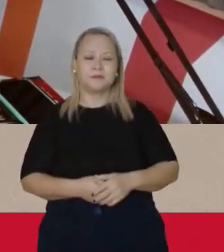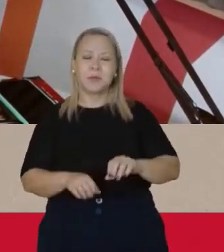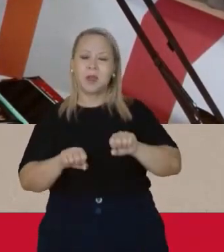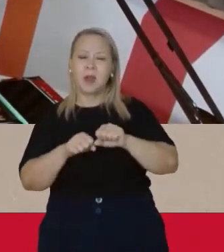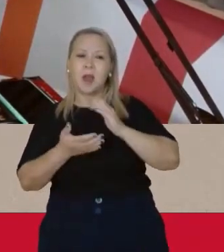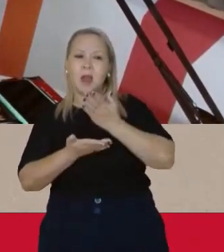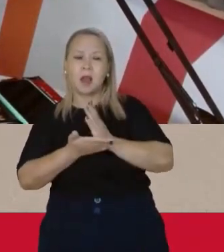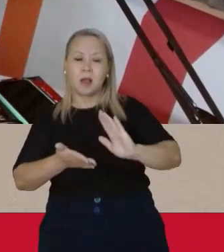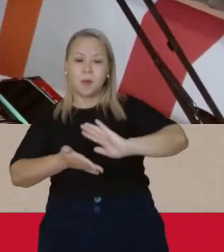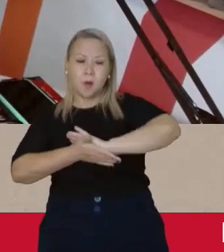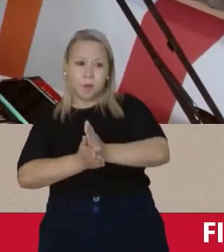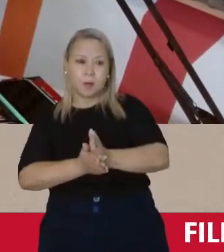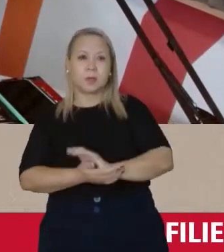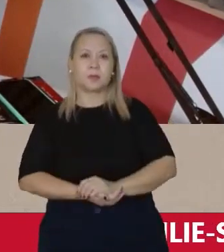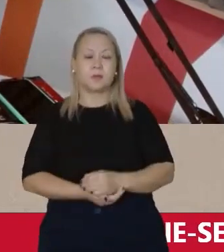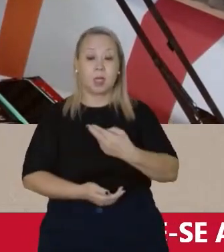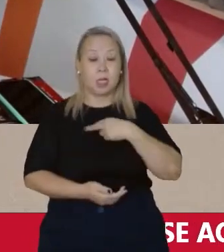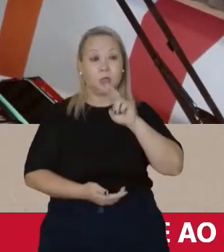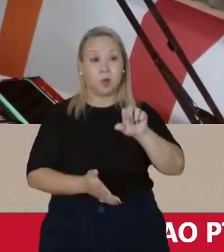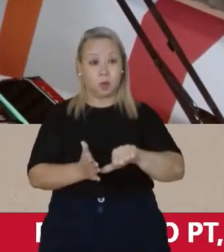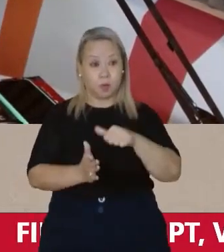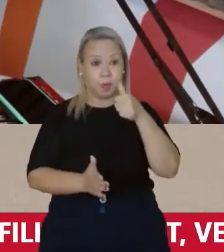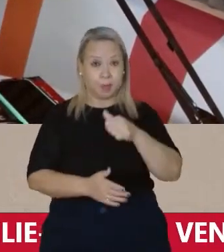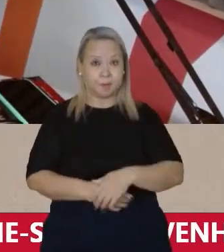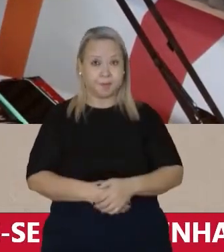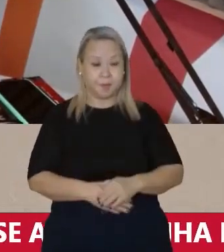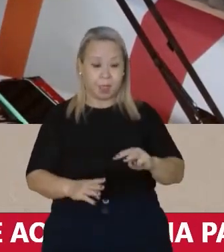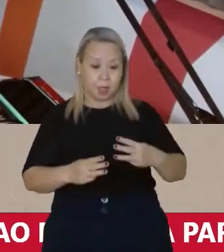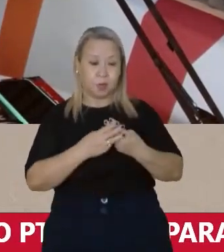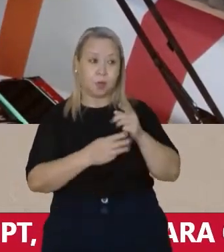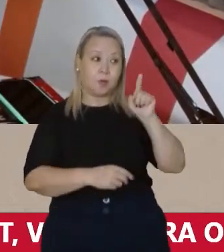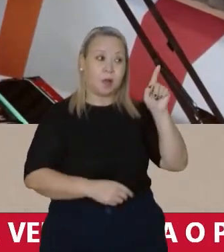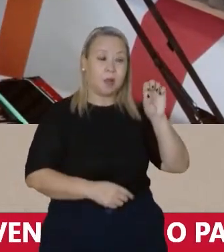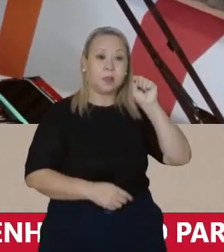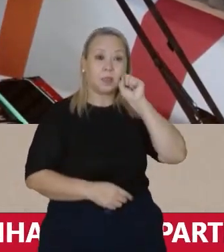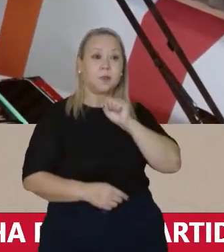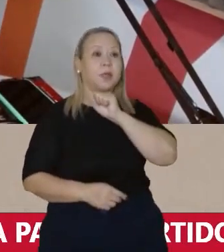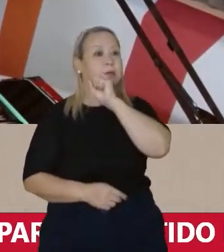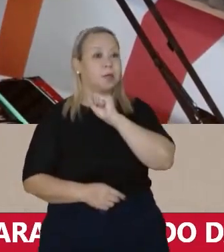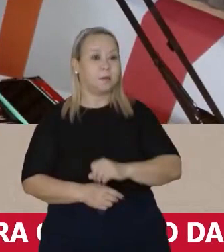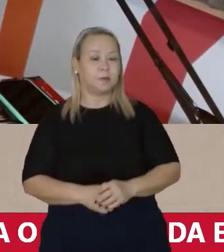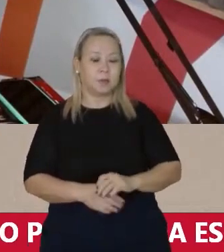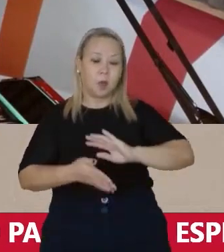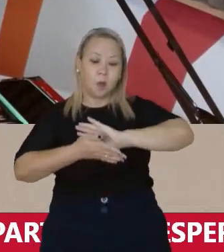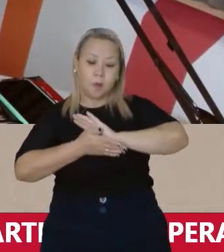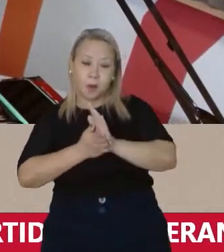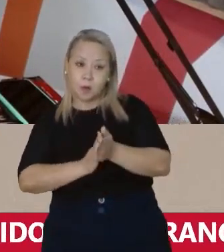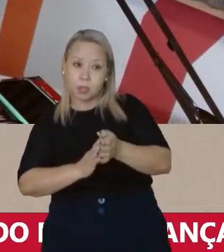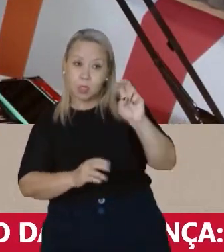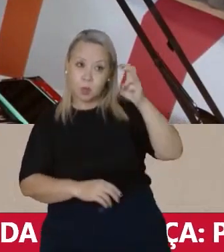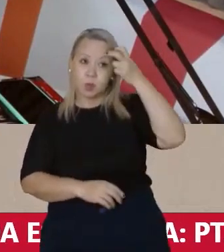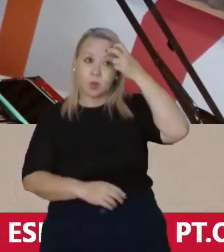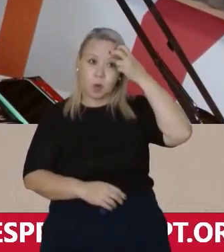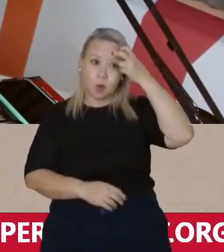um preconceito religioso. Ele era judeu, ela era samaritana. Um preconceito cultural, ele judeu, ela samaritana. Um